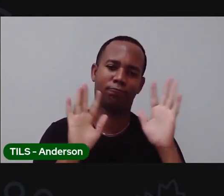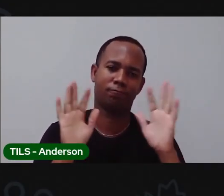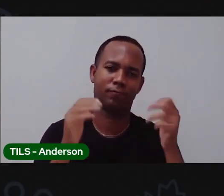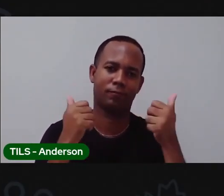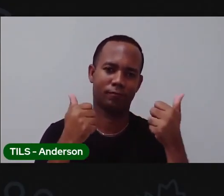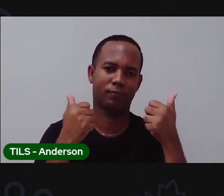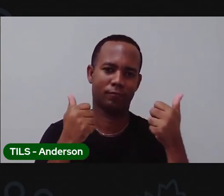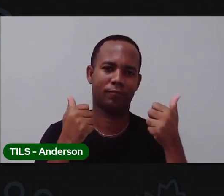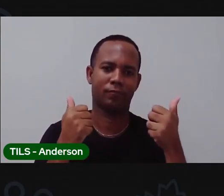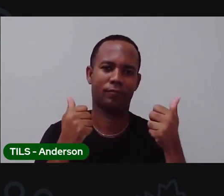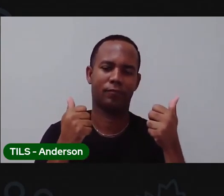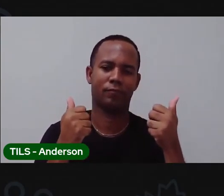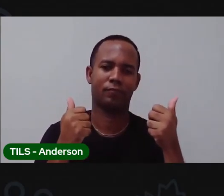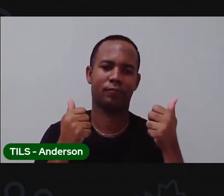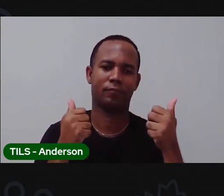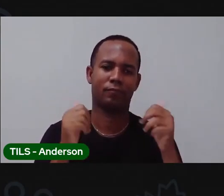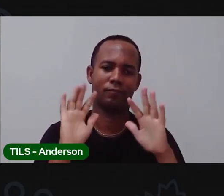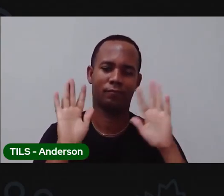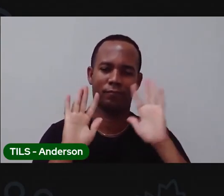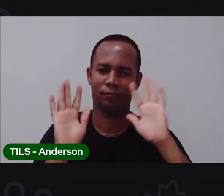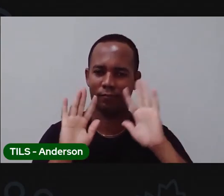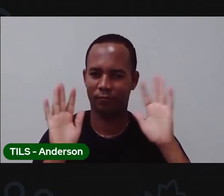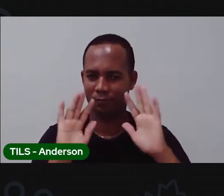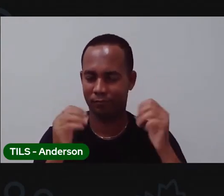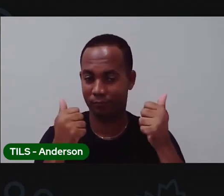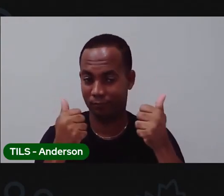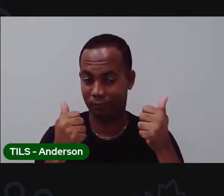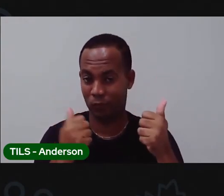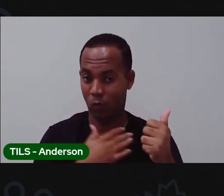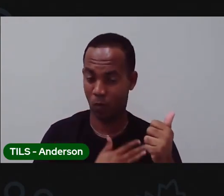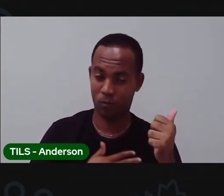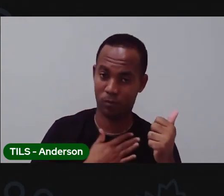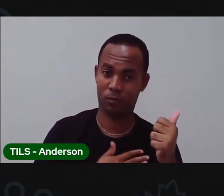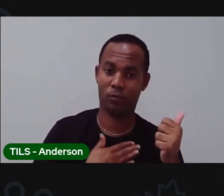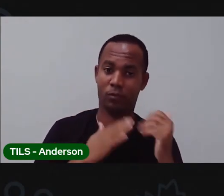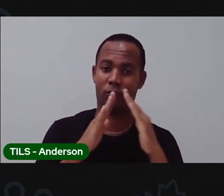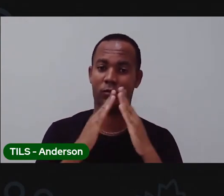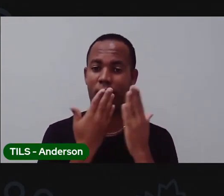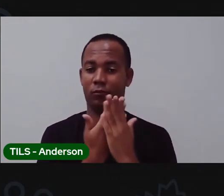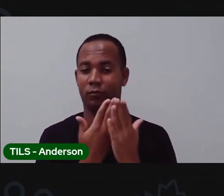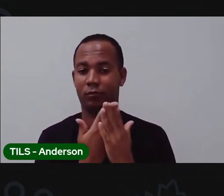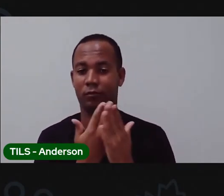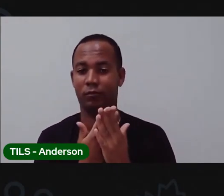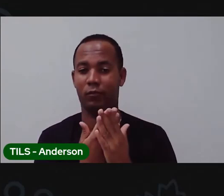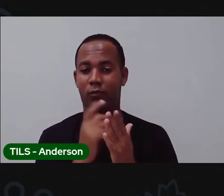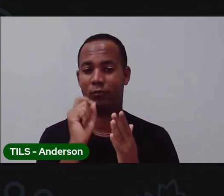E até a nossa próxima aula. Espero que vocês tenham gostado. Deem um like